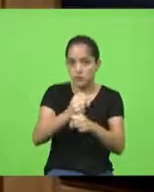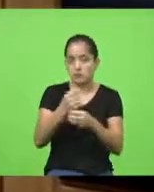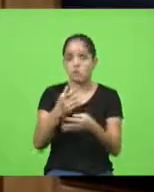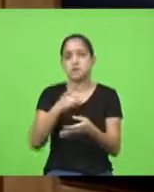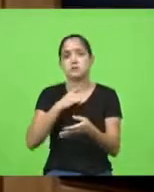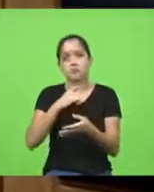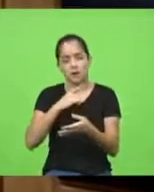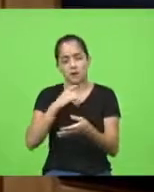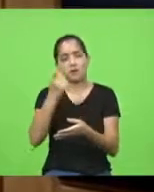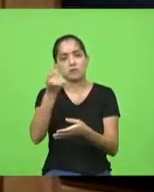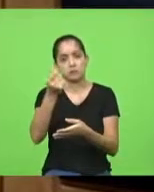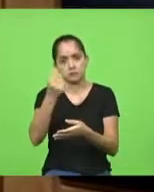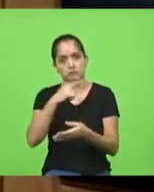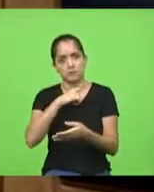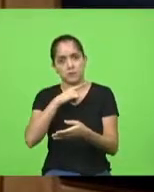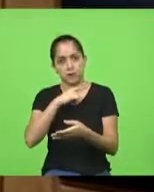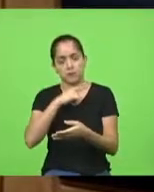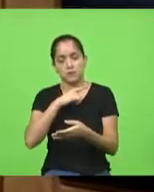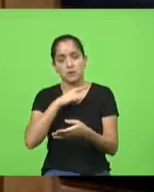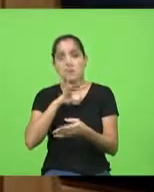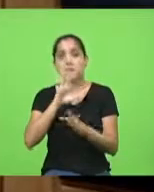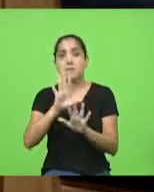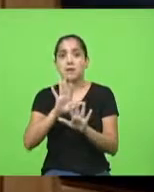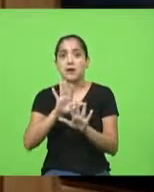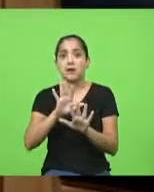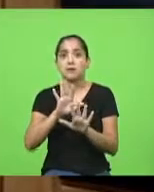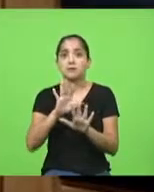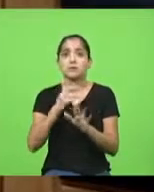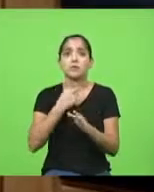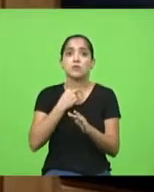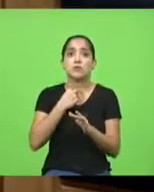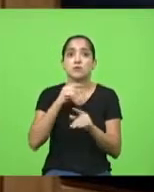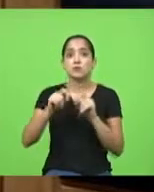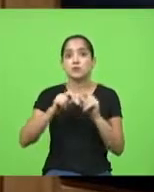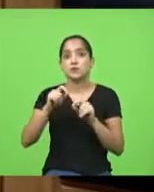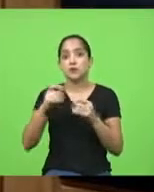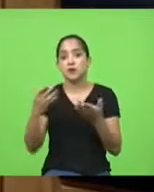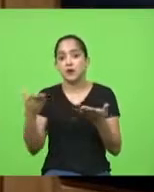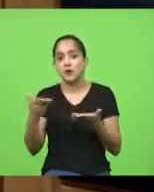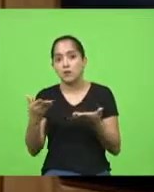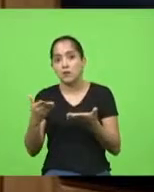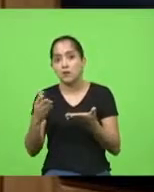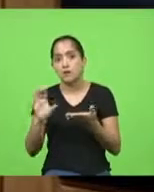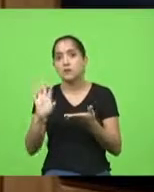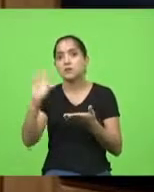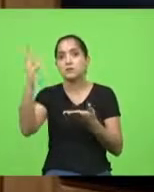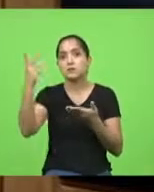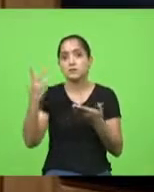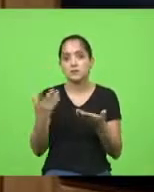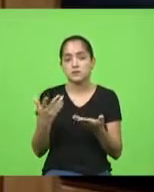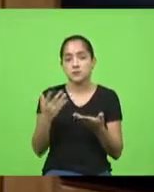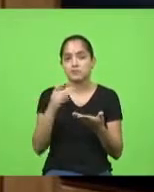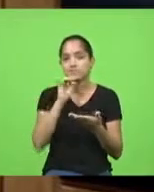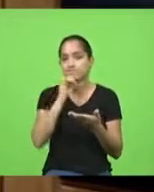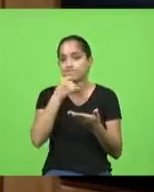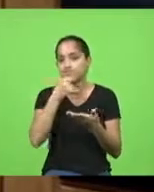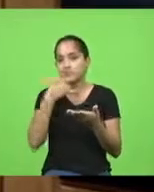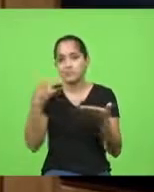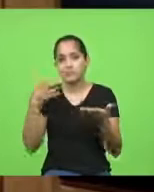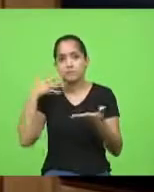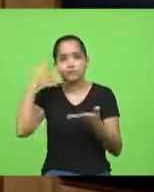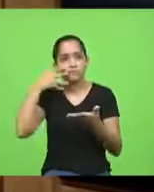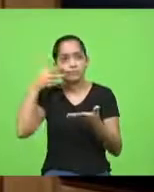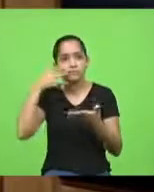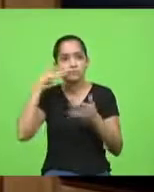recurso tem de sobra. O que não pode é continuar acontecendo, além dessas infelizes declarações,